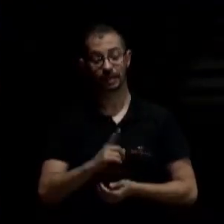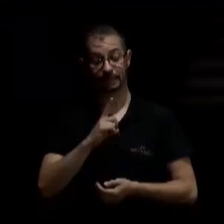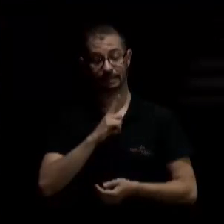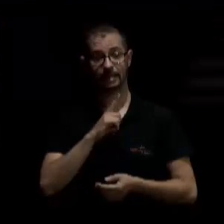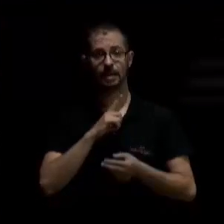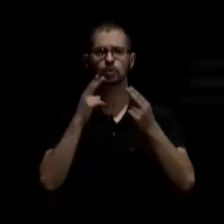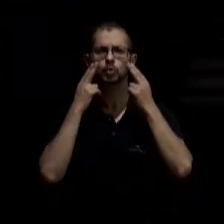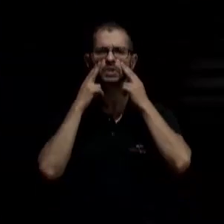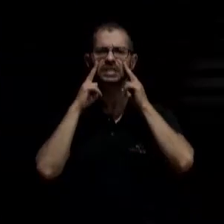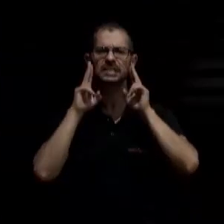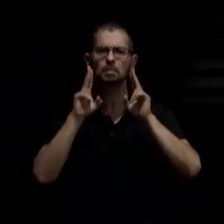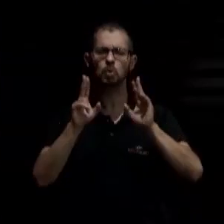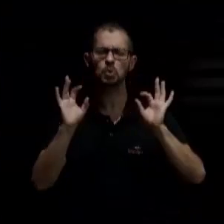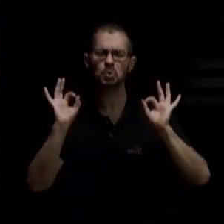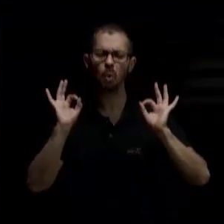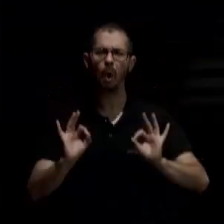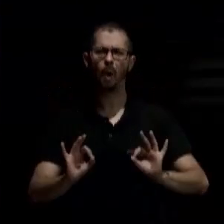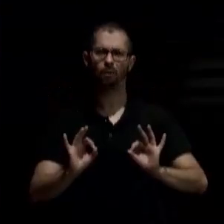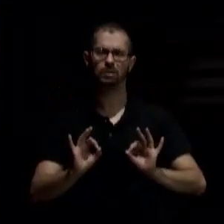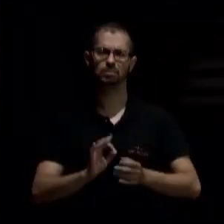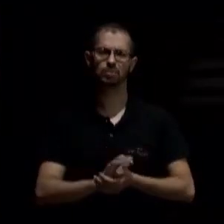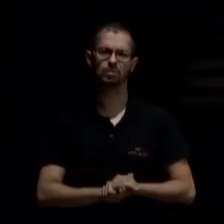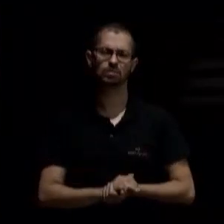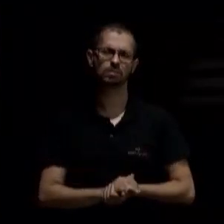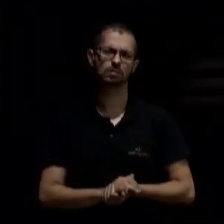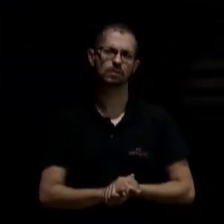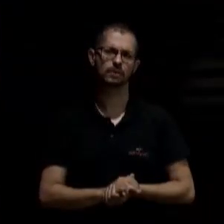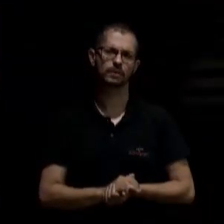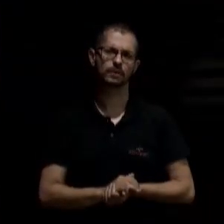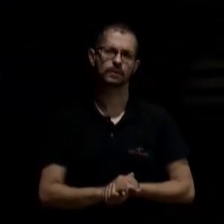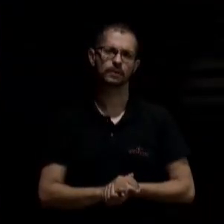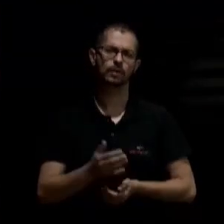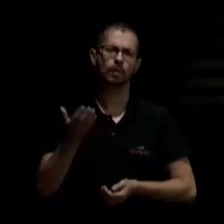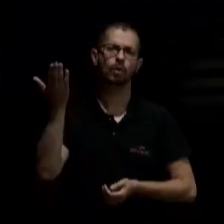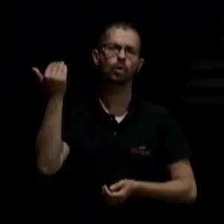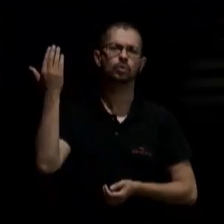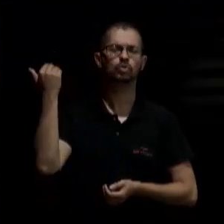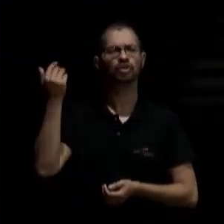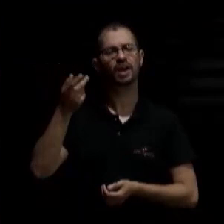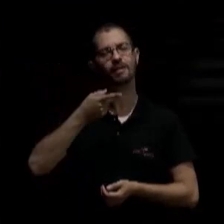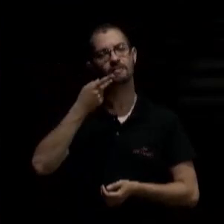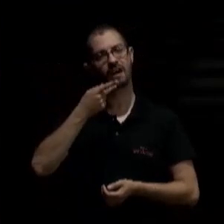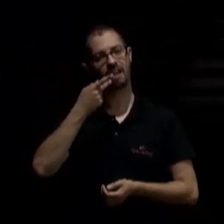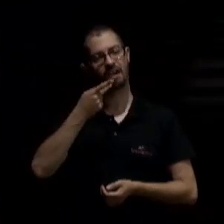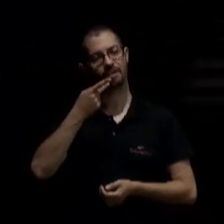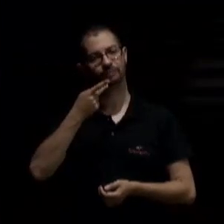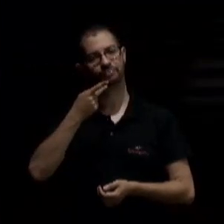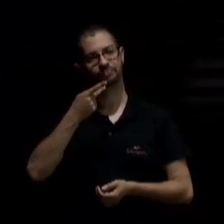que são ótimos. Outro dia eu falei uma bobagem. Eu